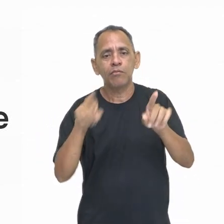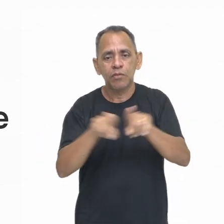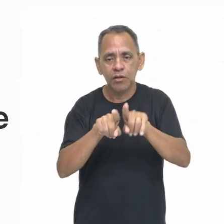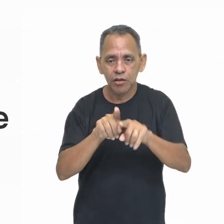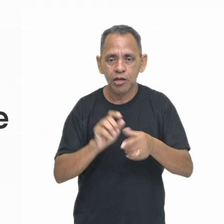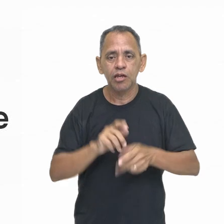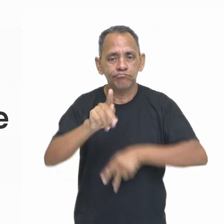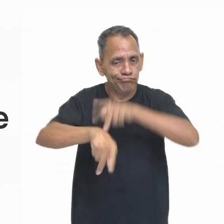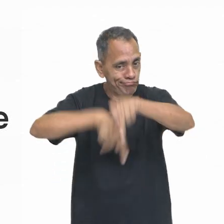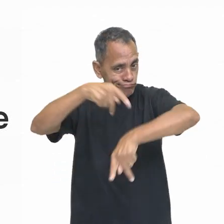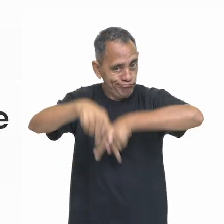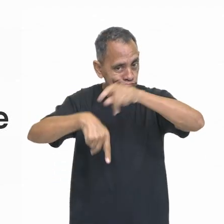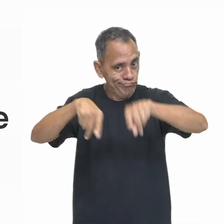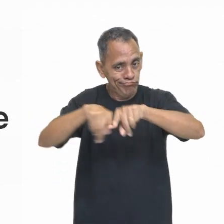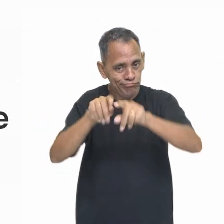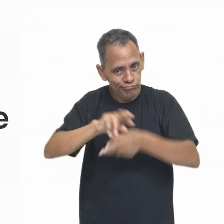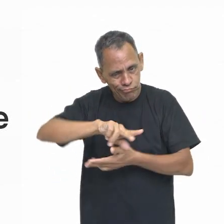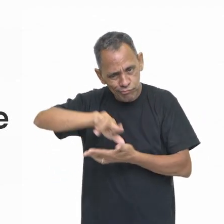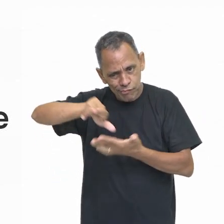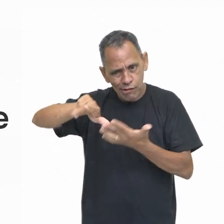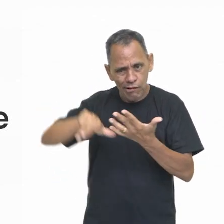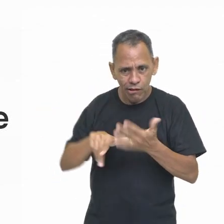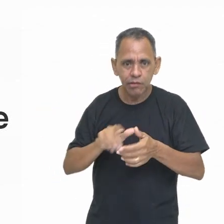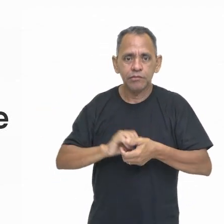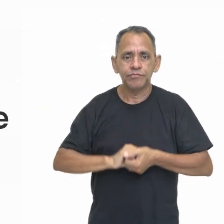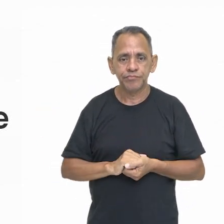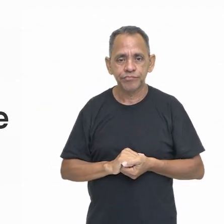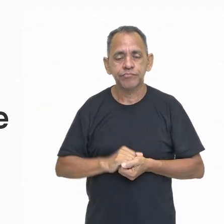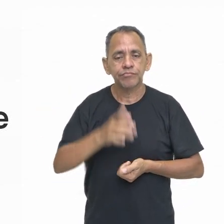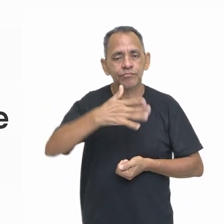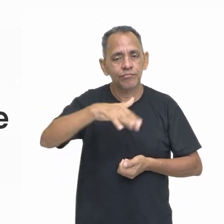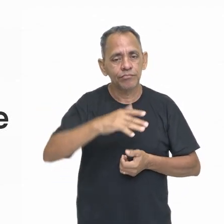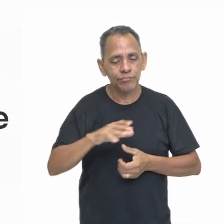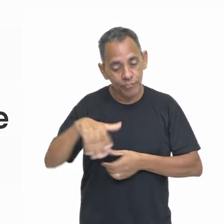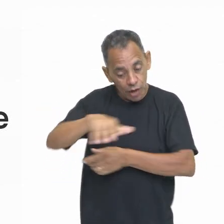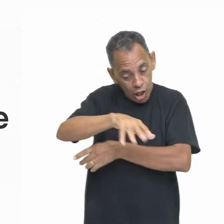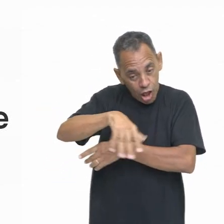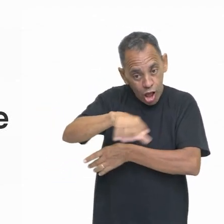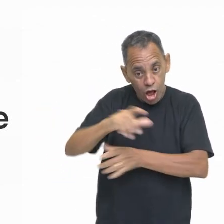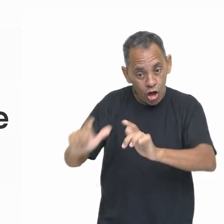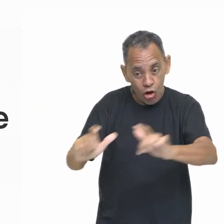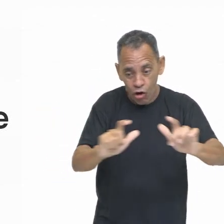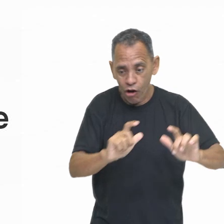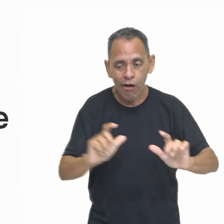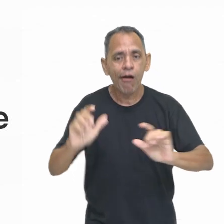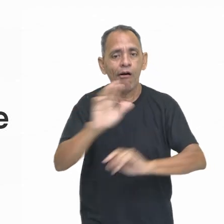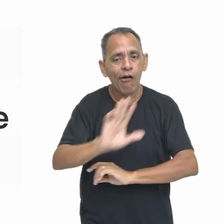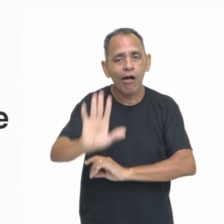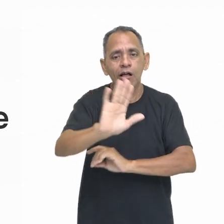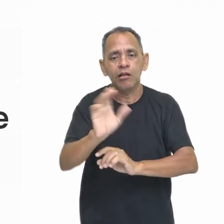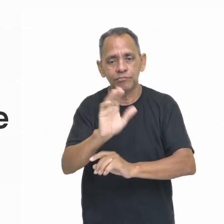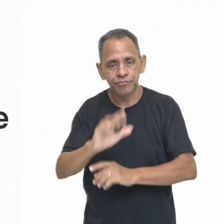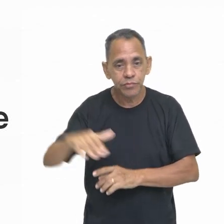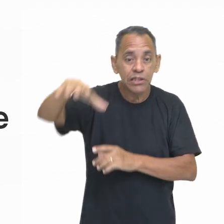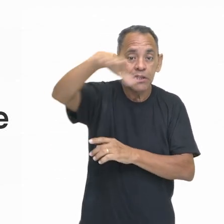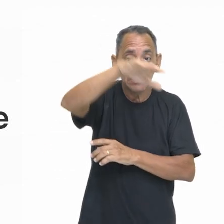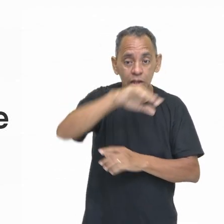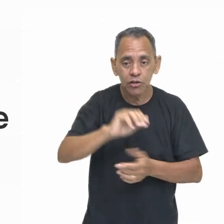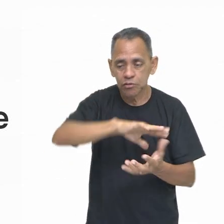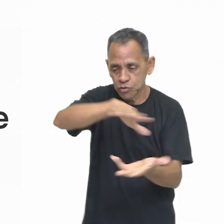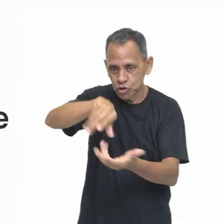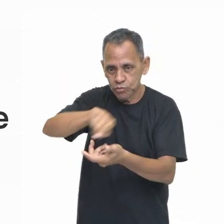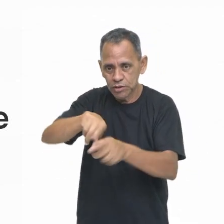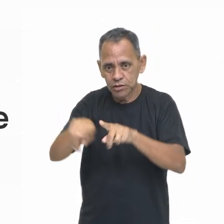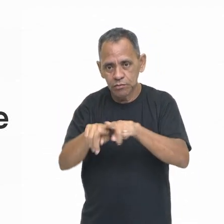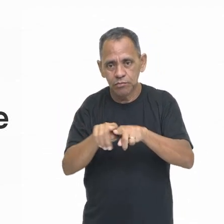patrimonialismo, populismo e etc. Em âmbito local, regional, nacional